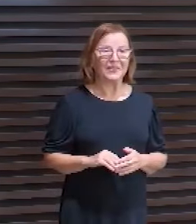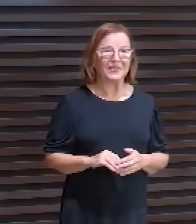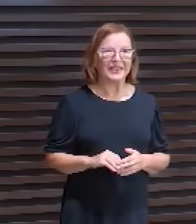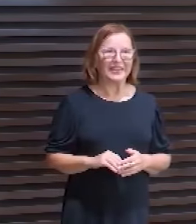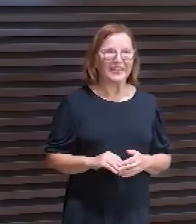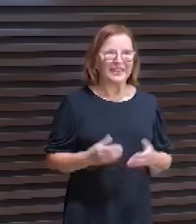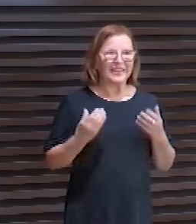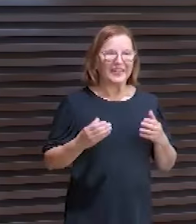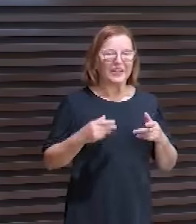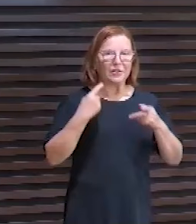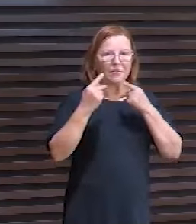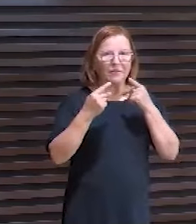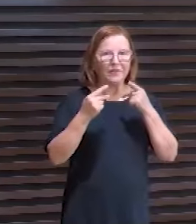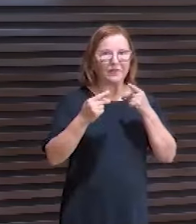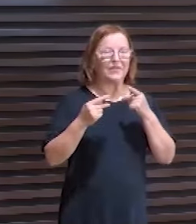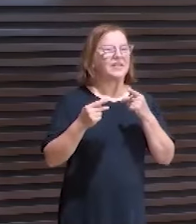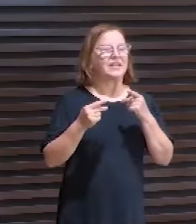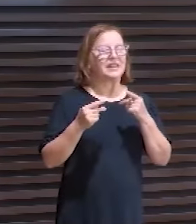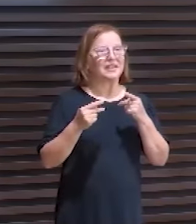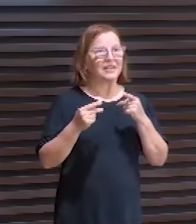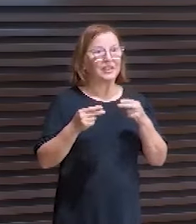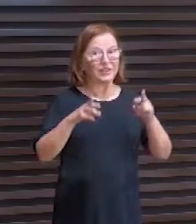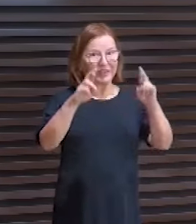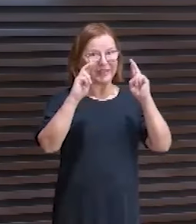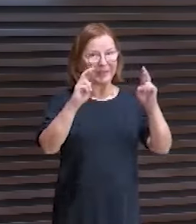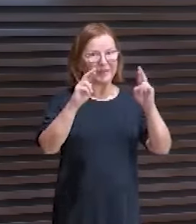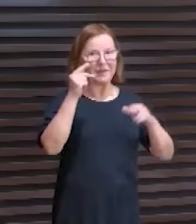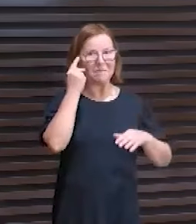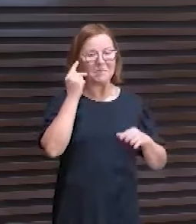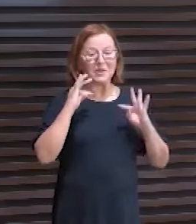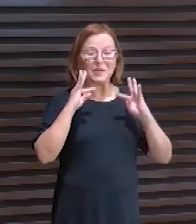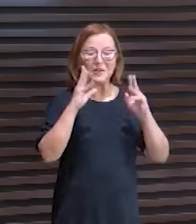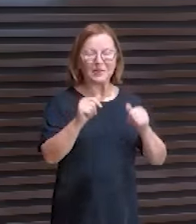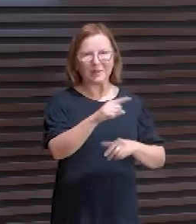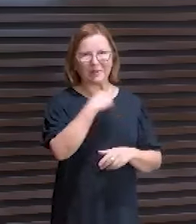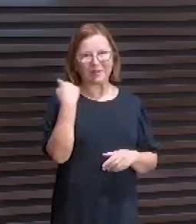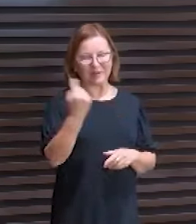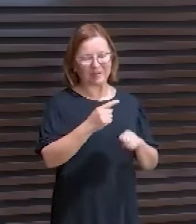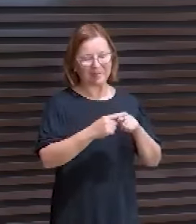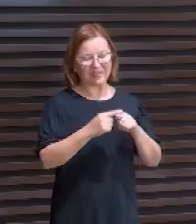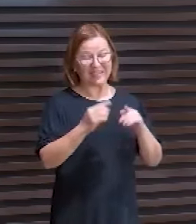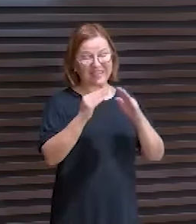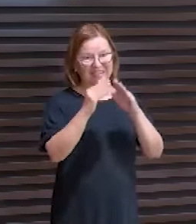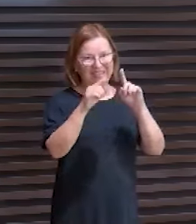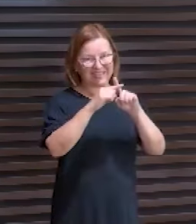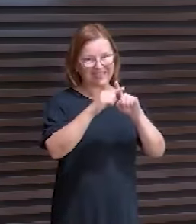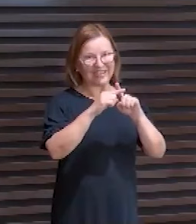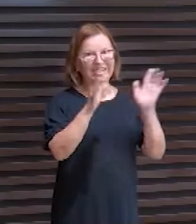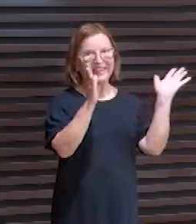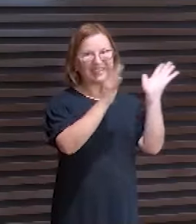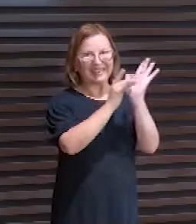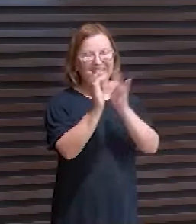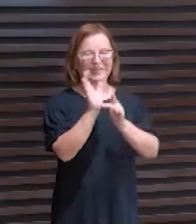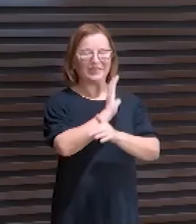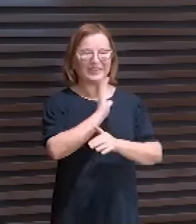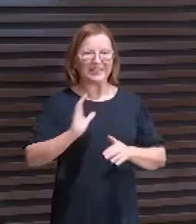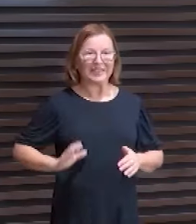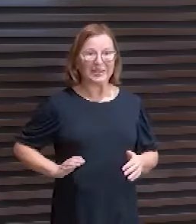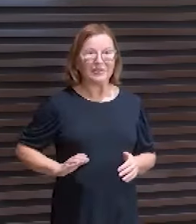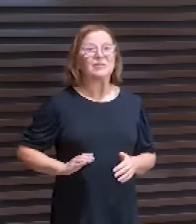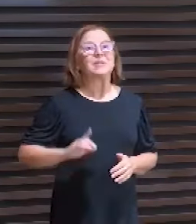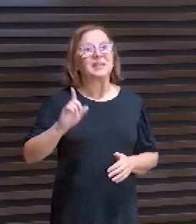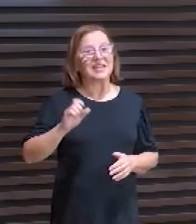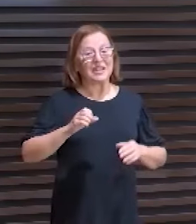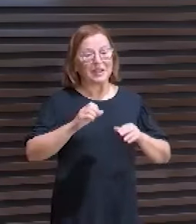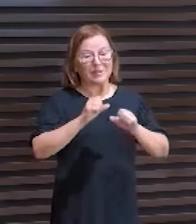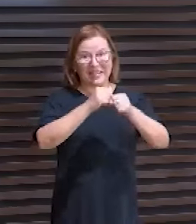todos nós que a igreja de Jesus Cristo é uma grande família nós fazemos parte de uma grande família que é a família